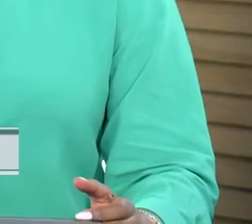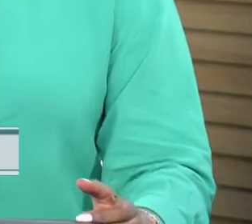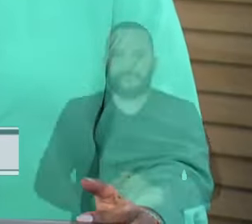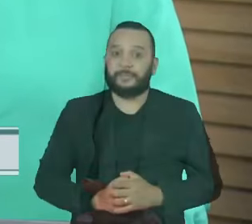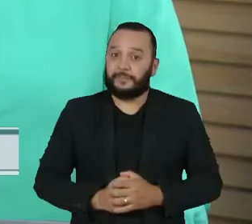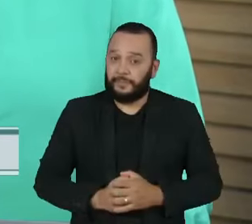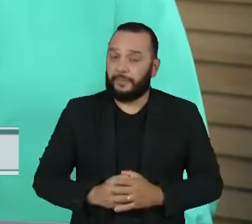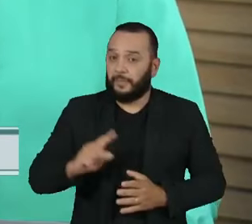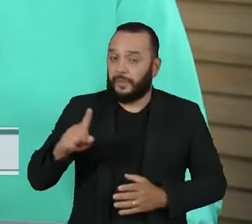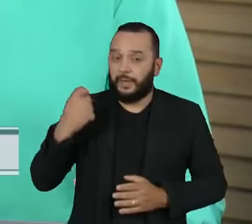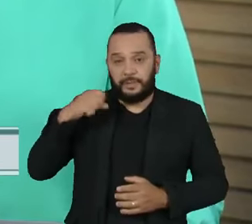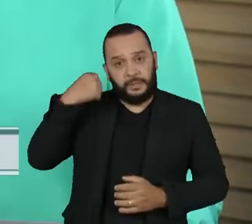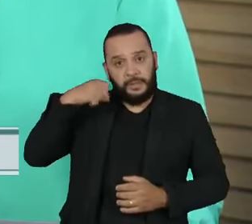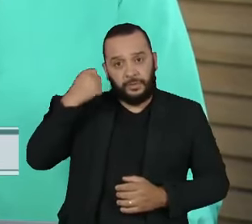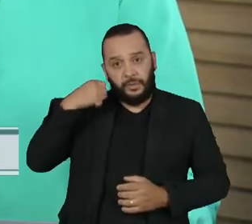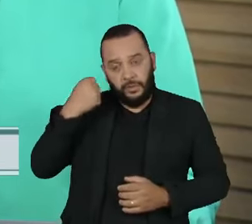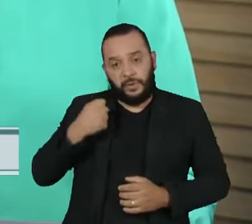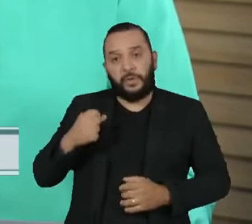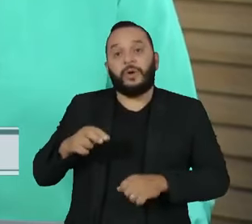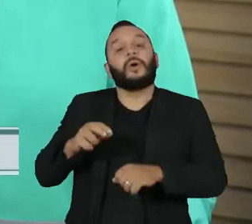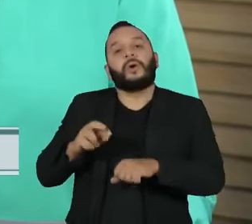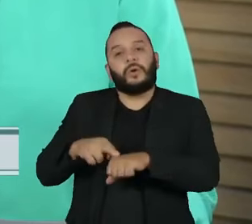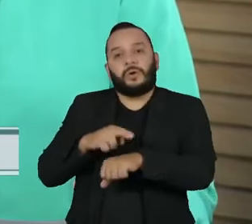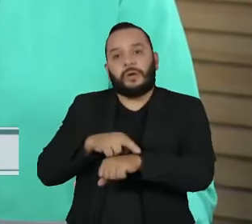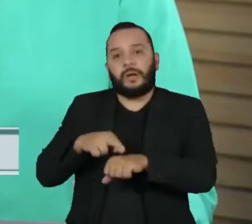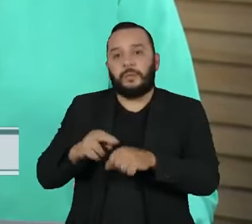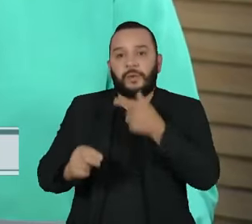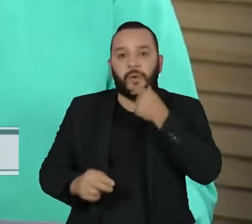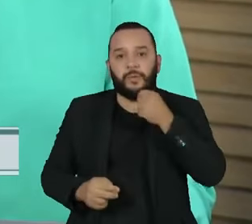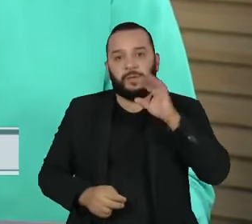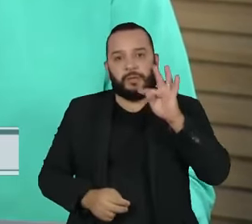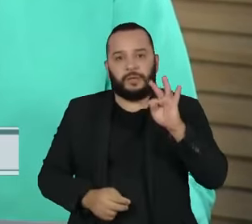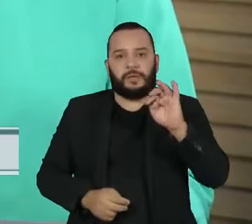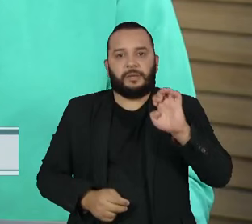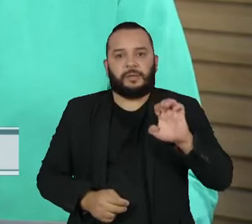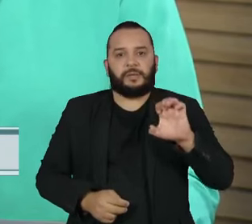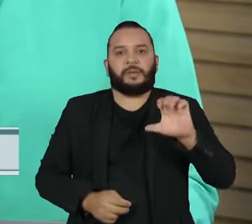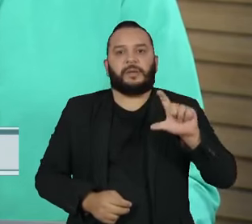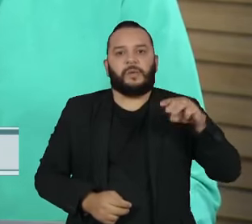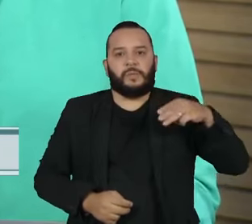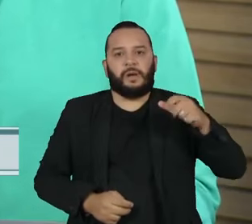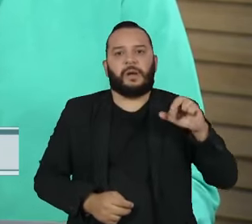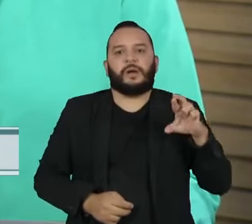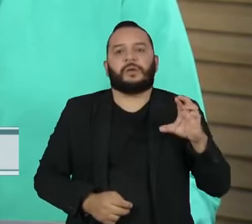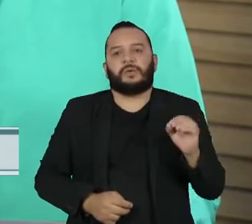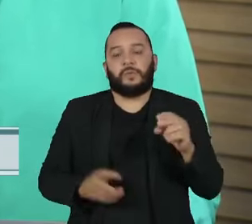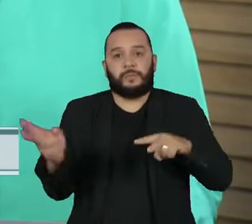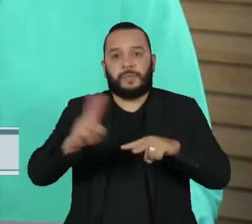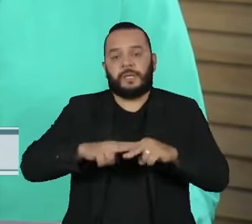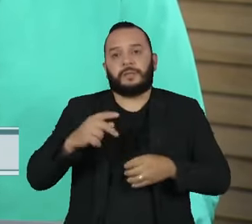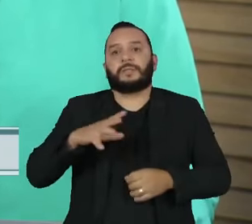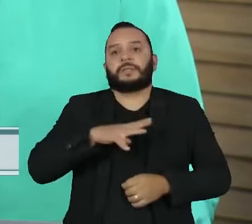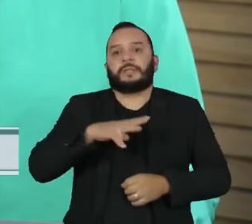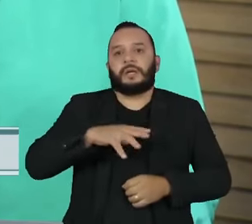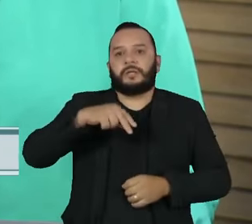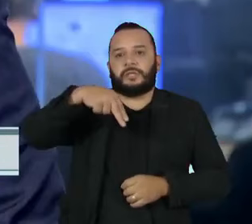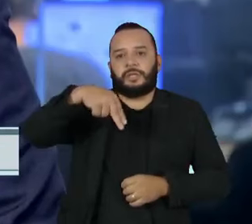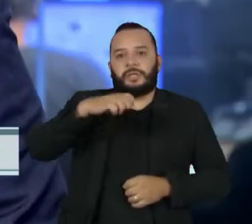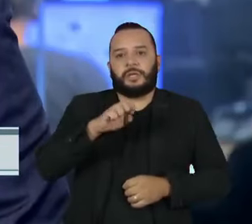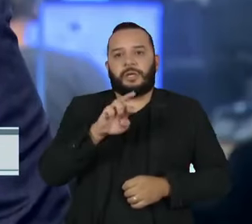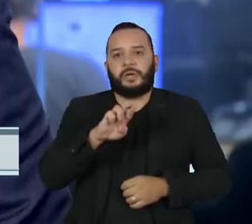o ex-senador por Roraima teum Mário Mota foi preso na cidade de Nerópolis região metropolitana de